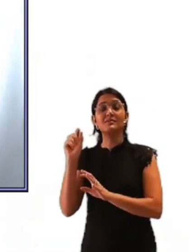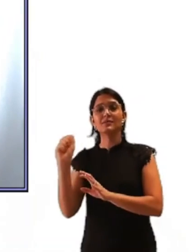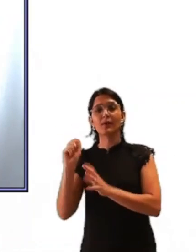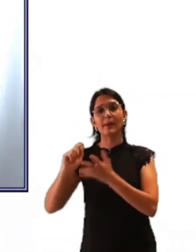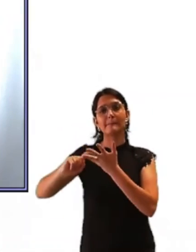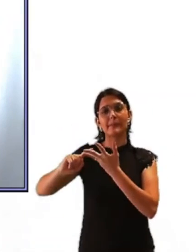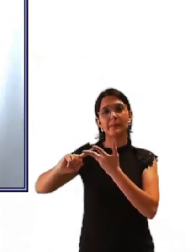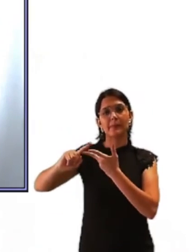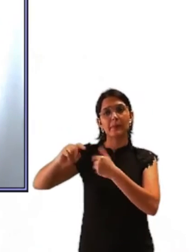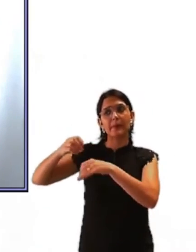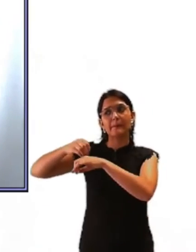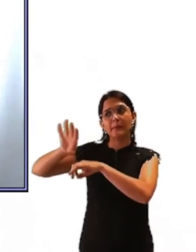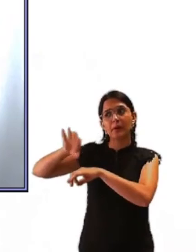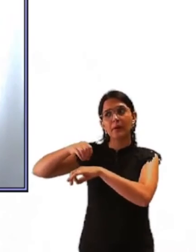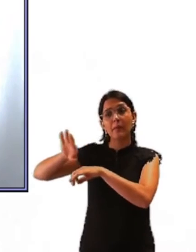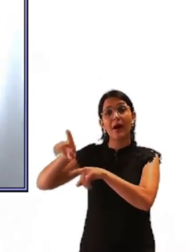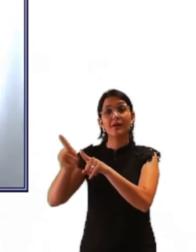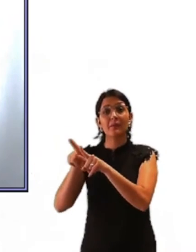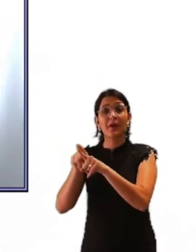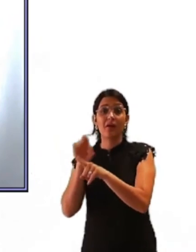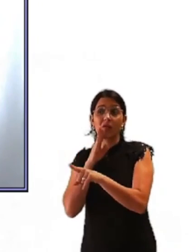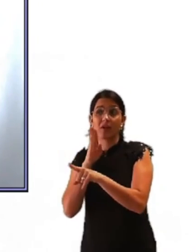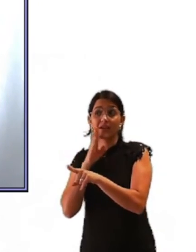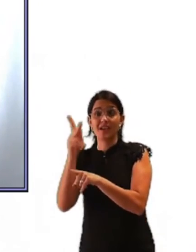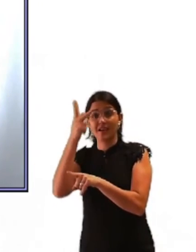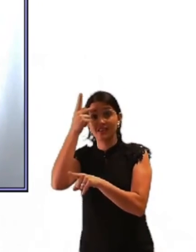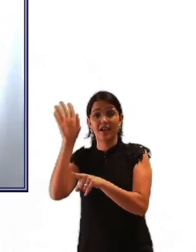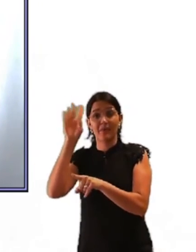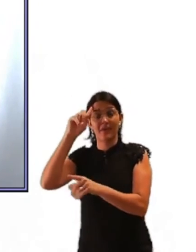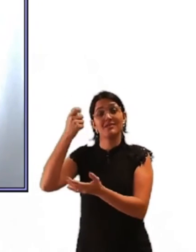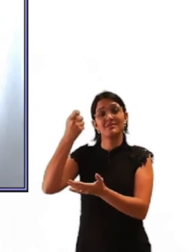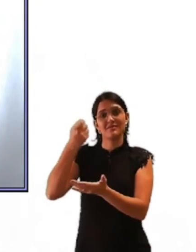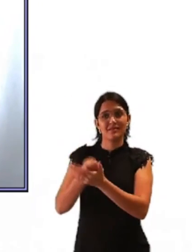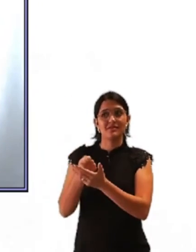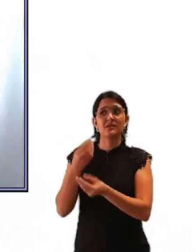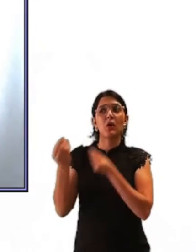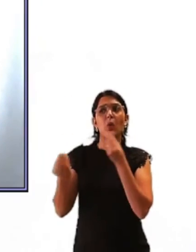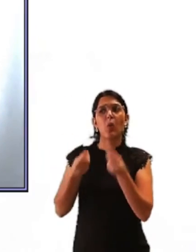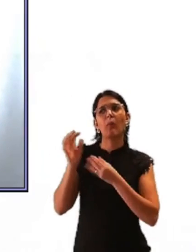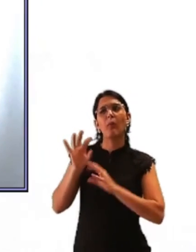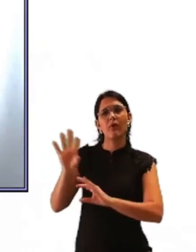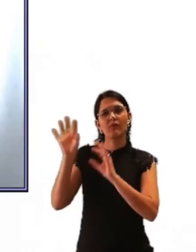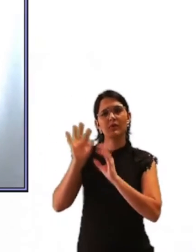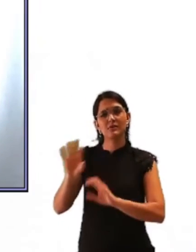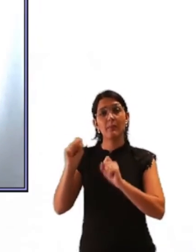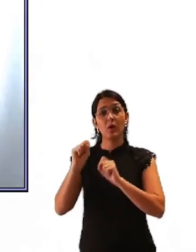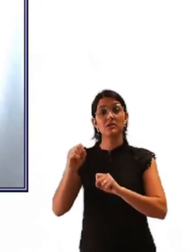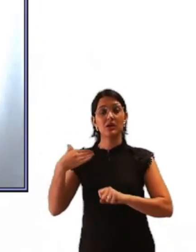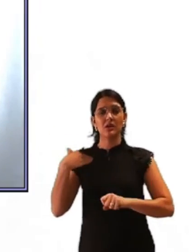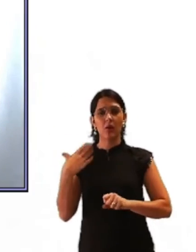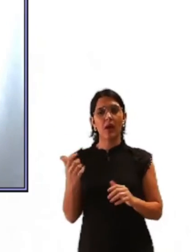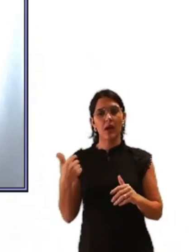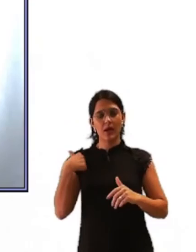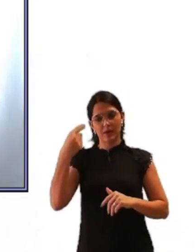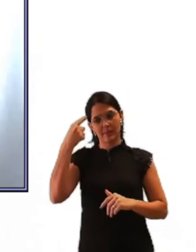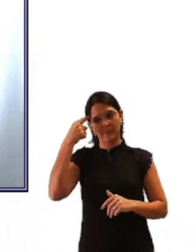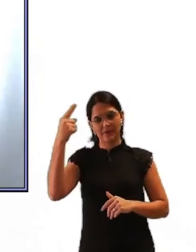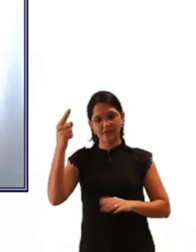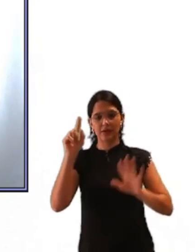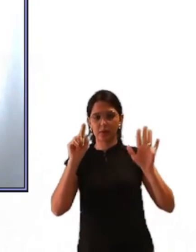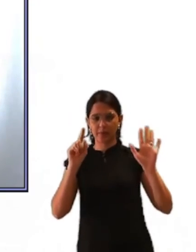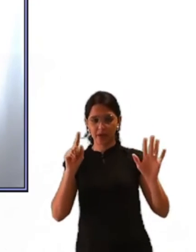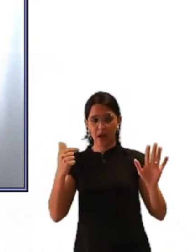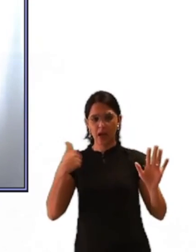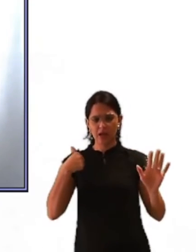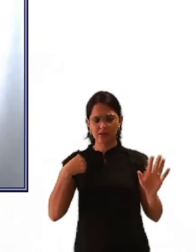vezes, diretamente na tomada de decisão judicial. E o magistrado, então, ter ciência disso. Olha, peraí, isso aqui é